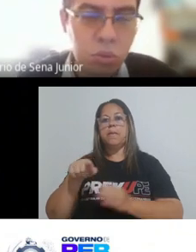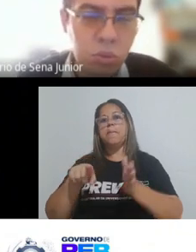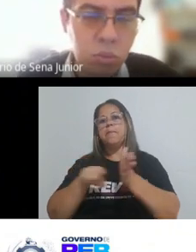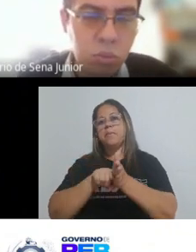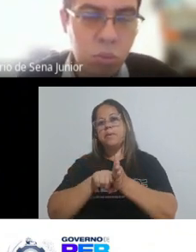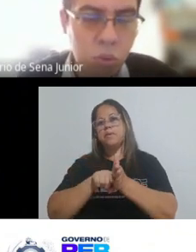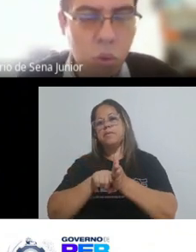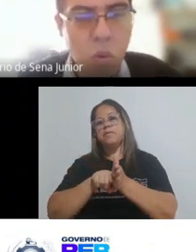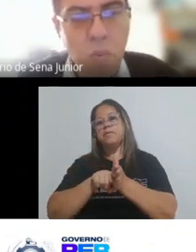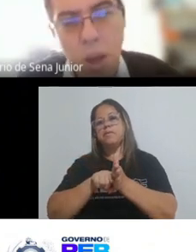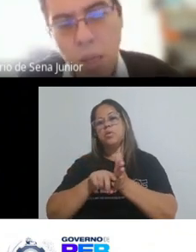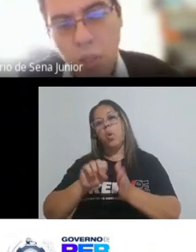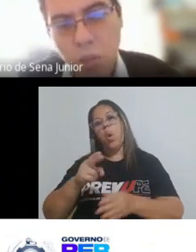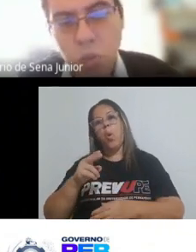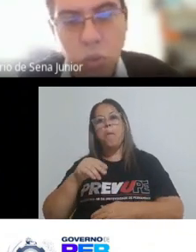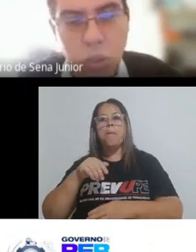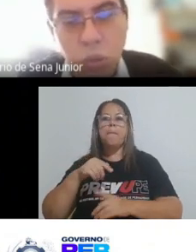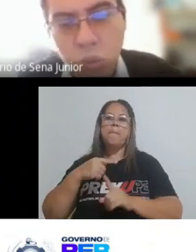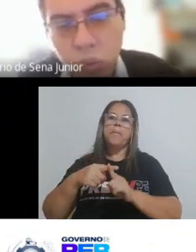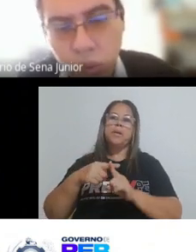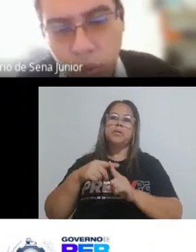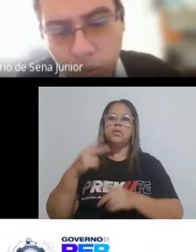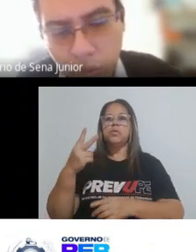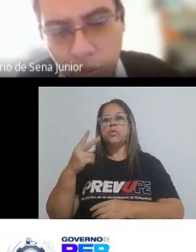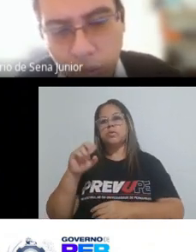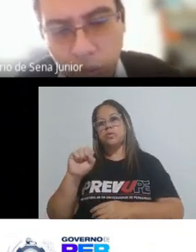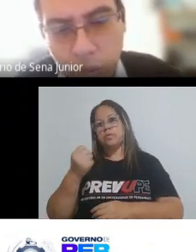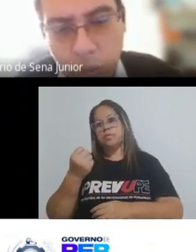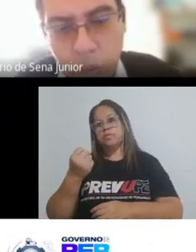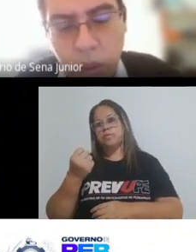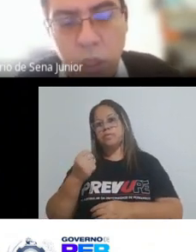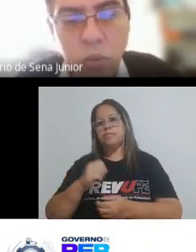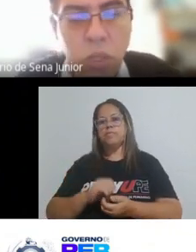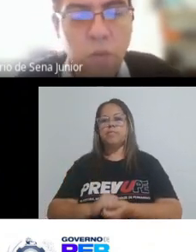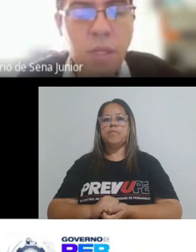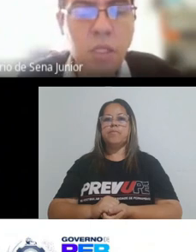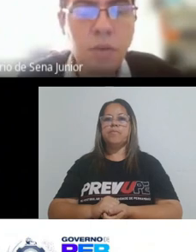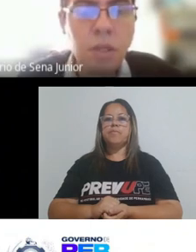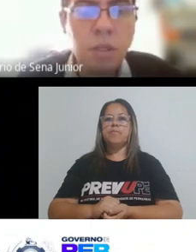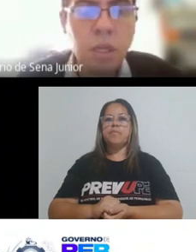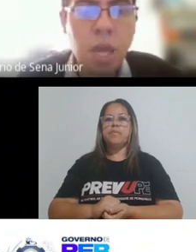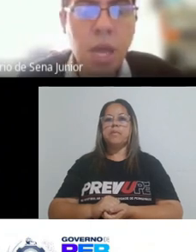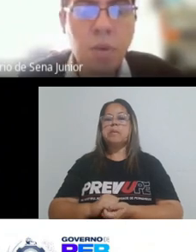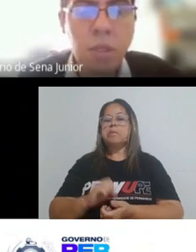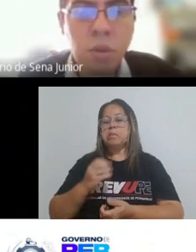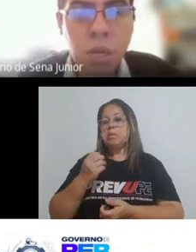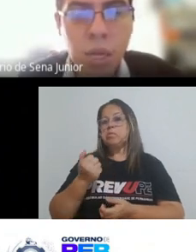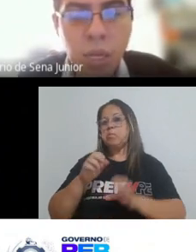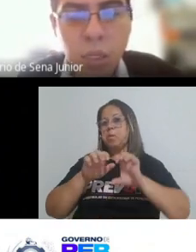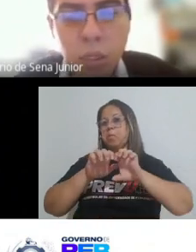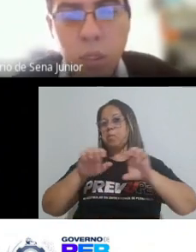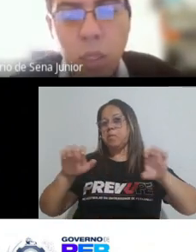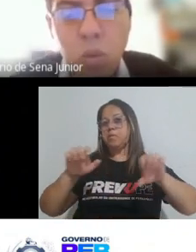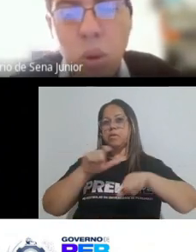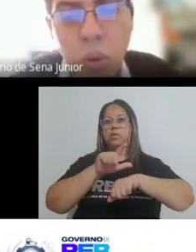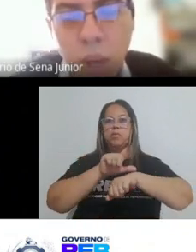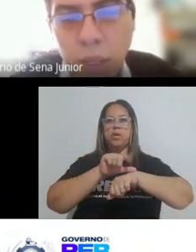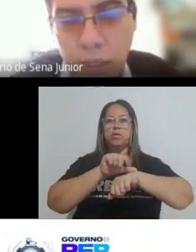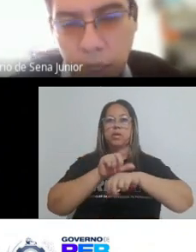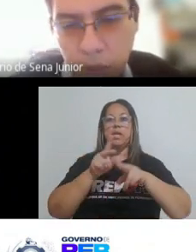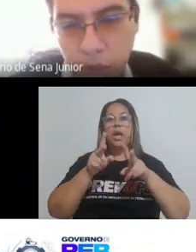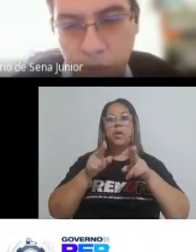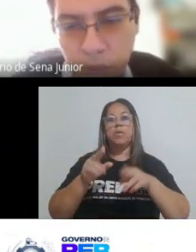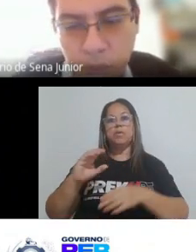ou mais dois segundos. Isso deve satisfazer a equação horária igual